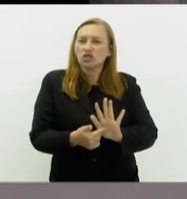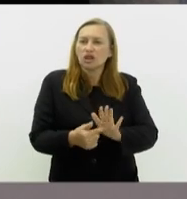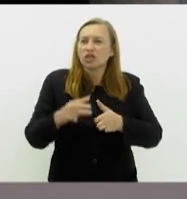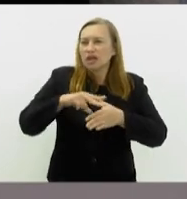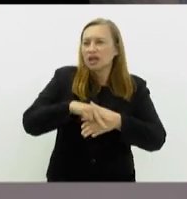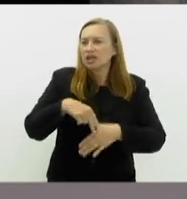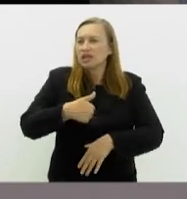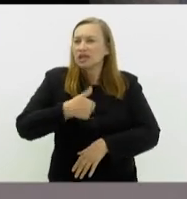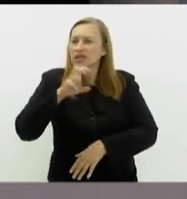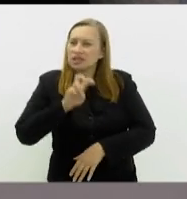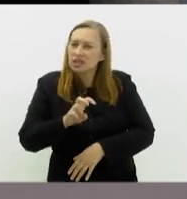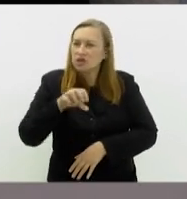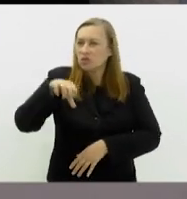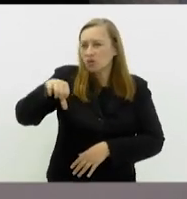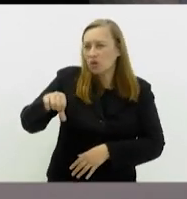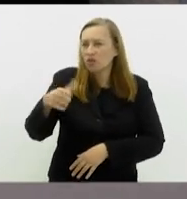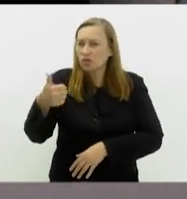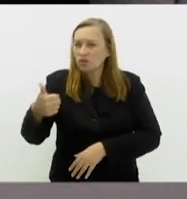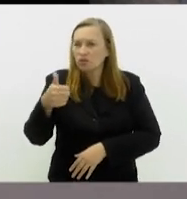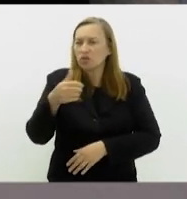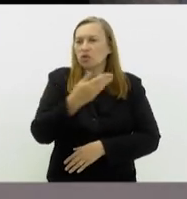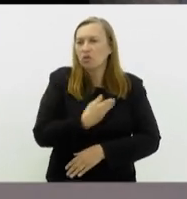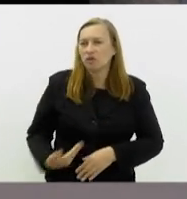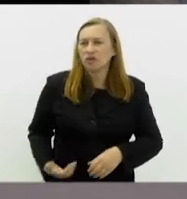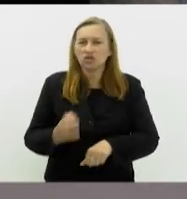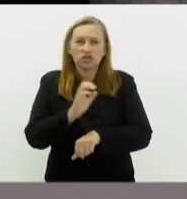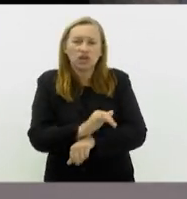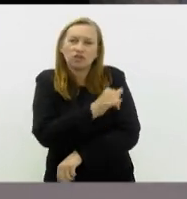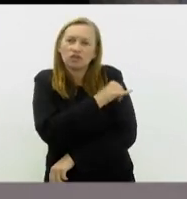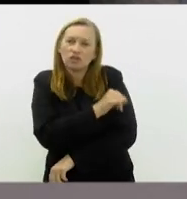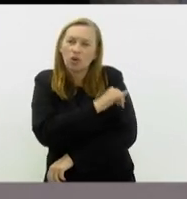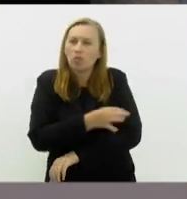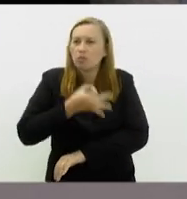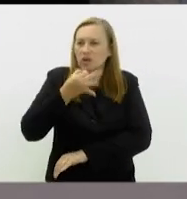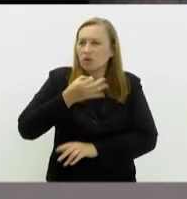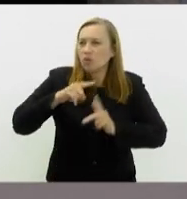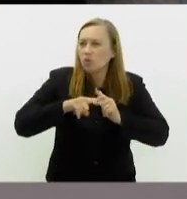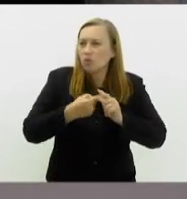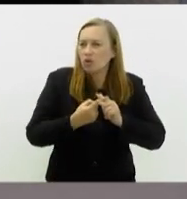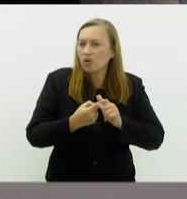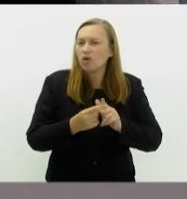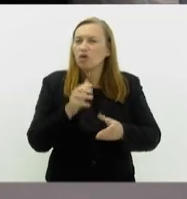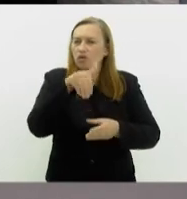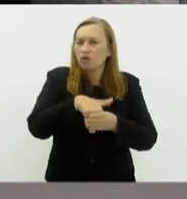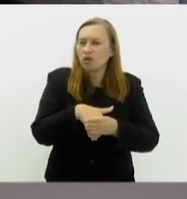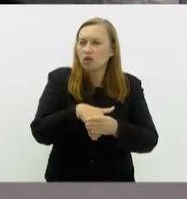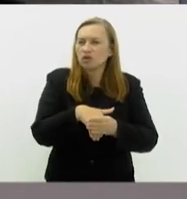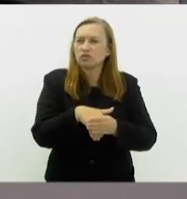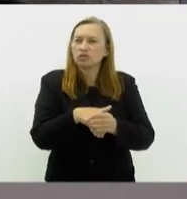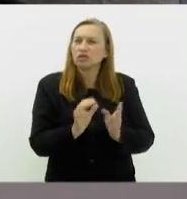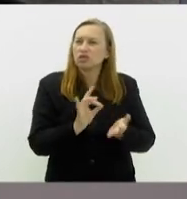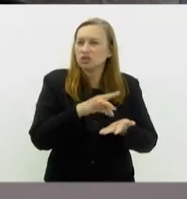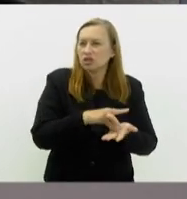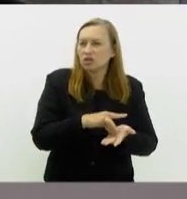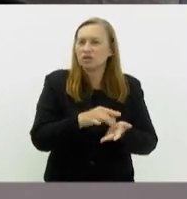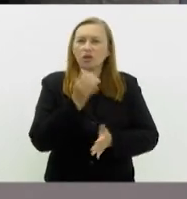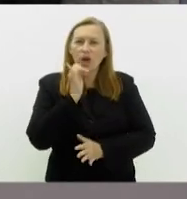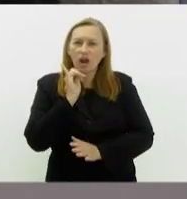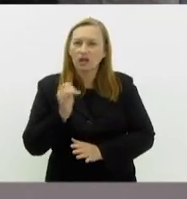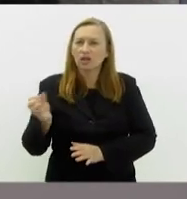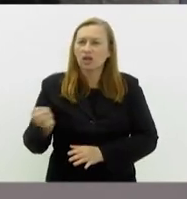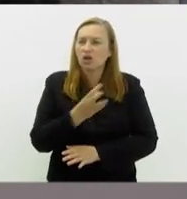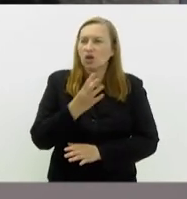591 Governo do Estado do Rio de Janeiro minhas sugestões de alteração no voto original do relator da nova